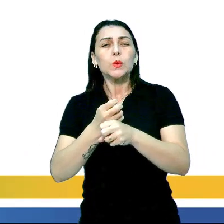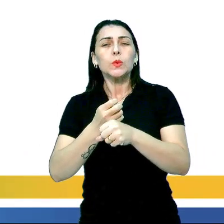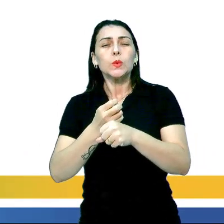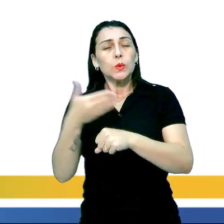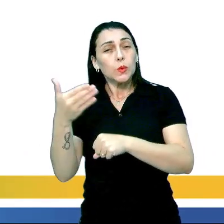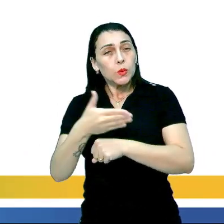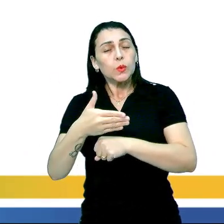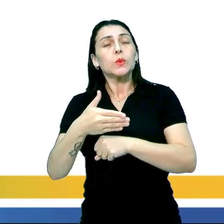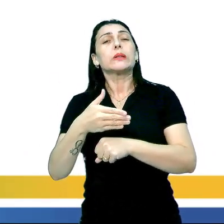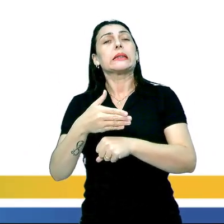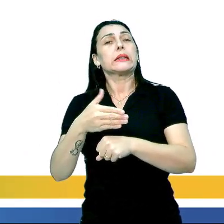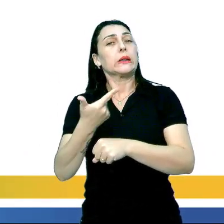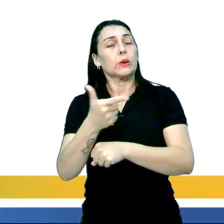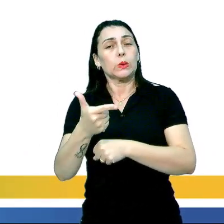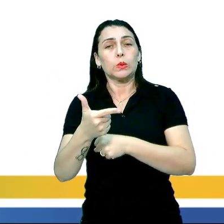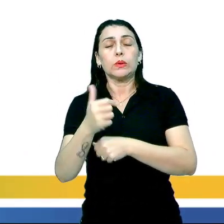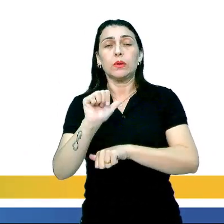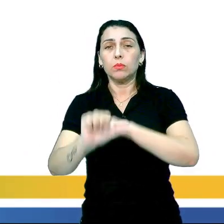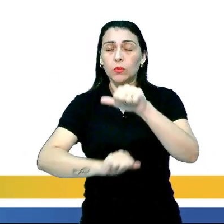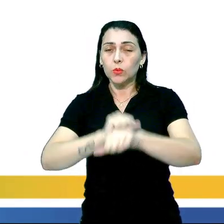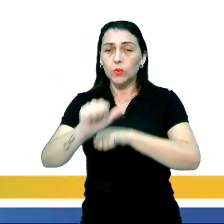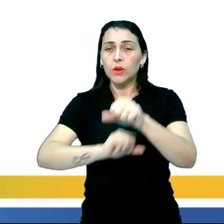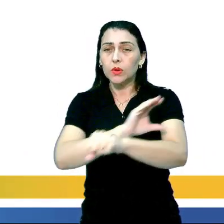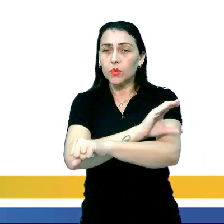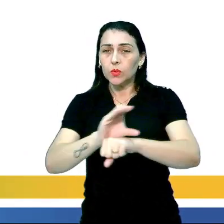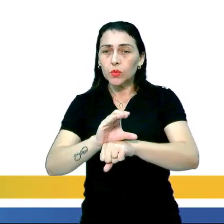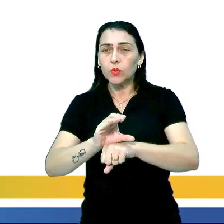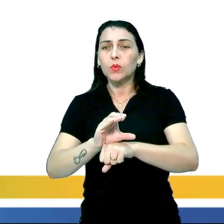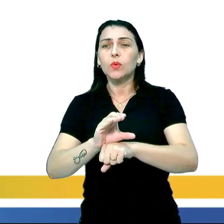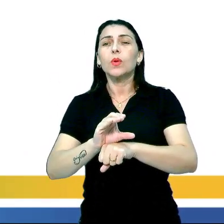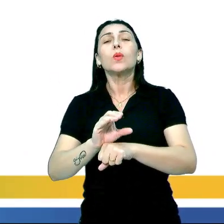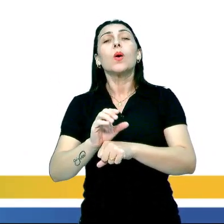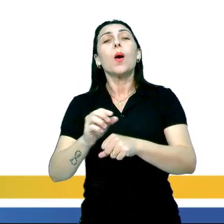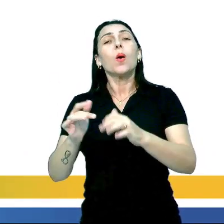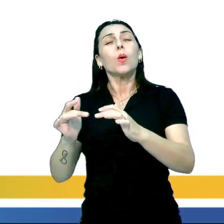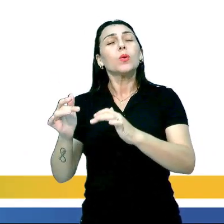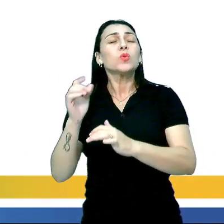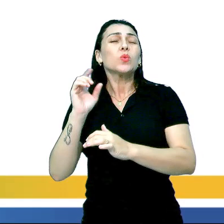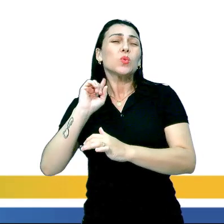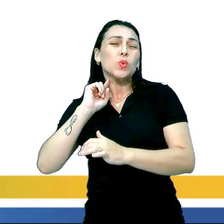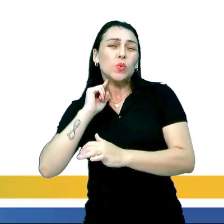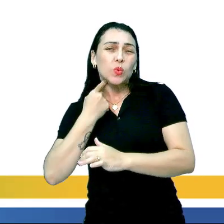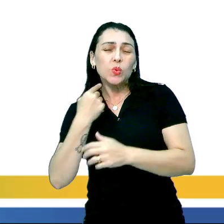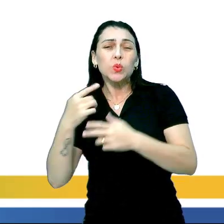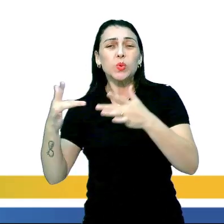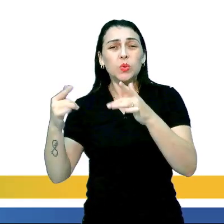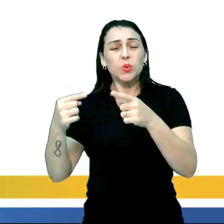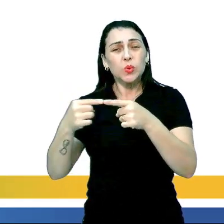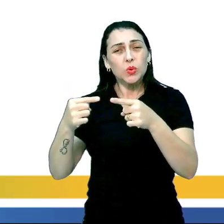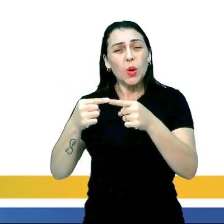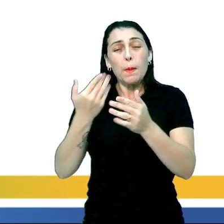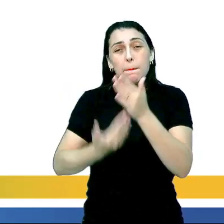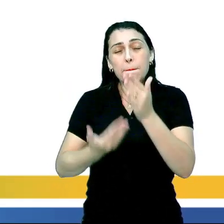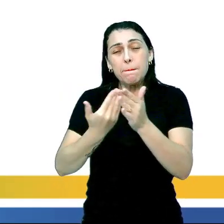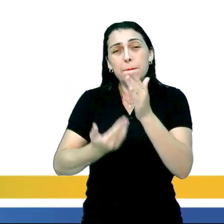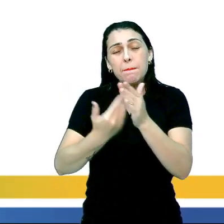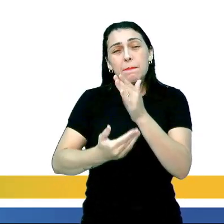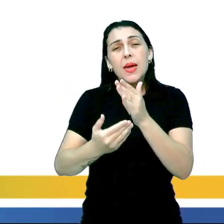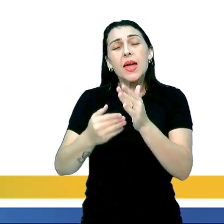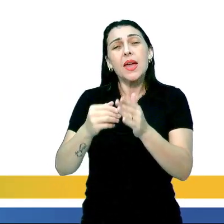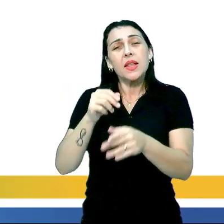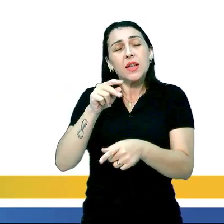em excesso, sem rotatividade de culturas, contato com poluentes, perda de nutrientes,